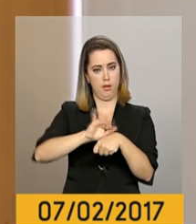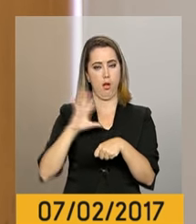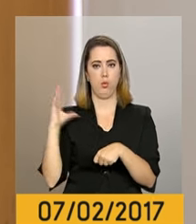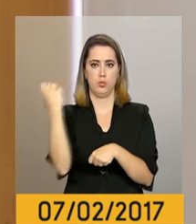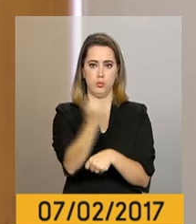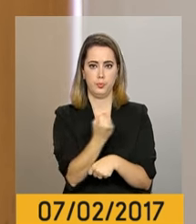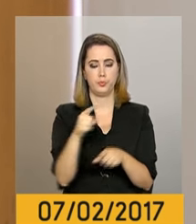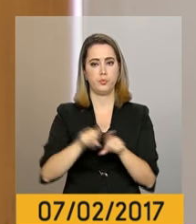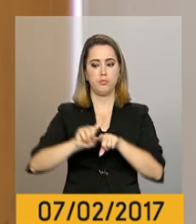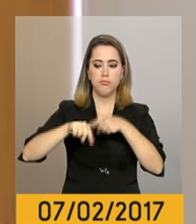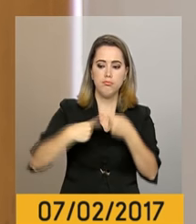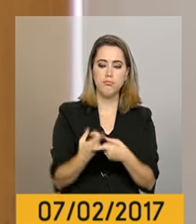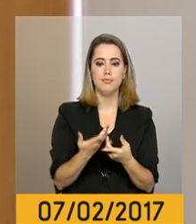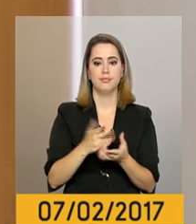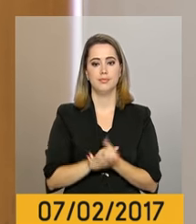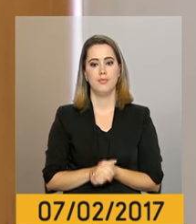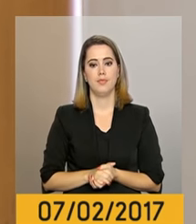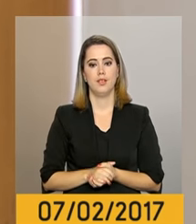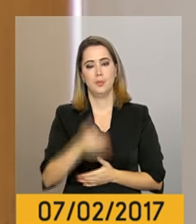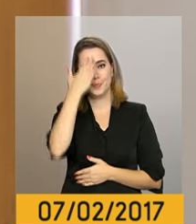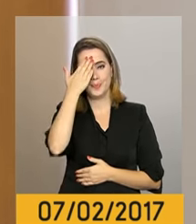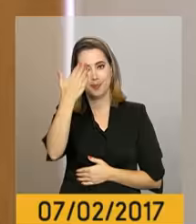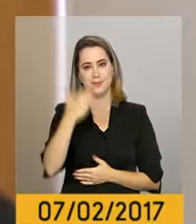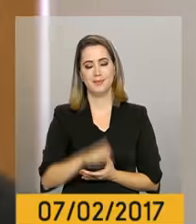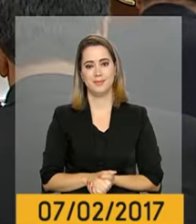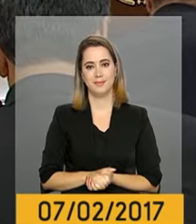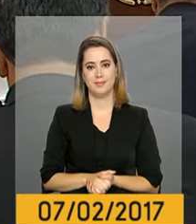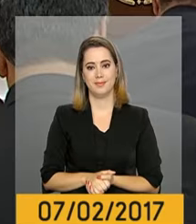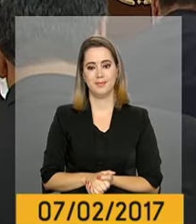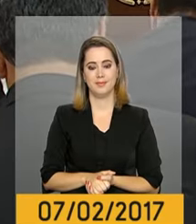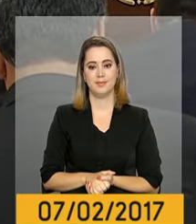acolhidas pelo governo federal. Muito obrigado.